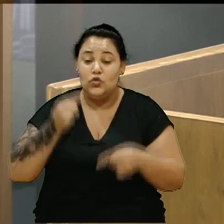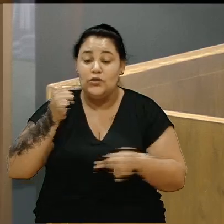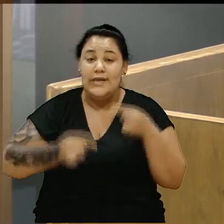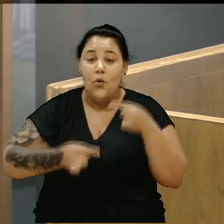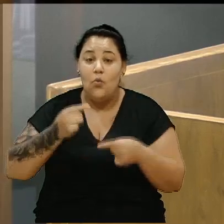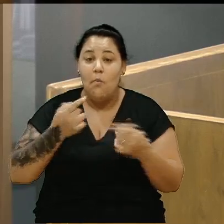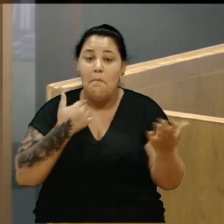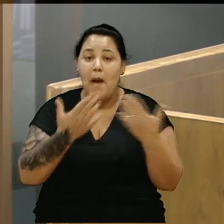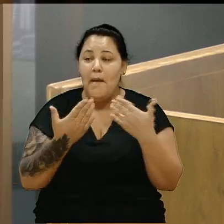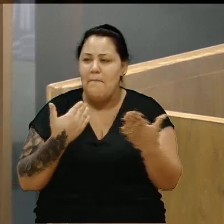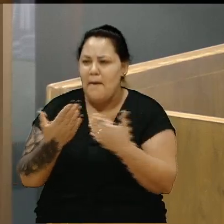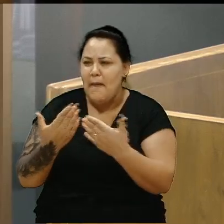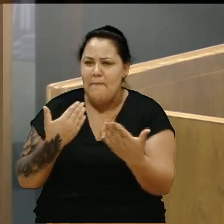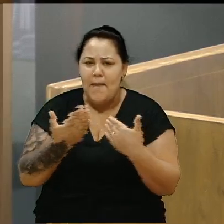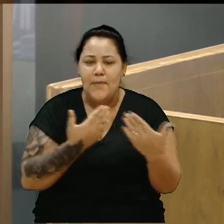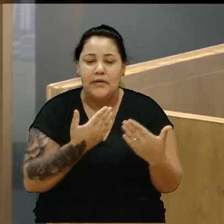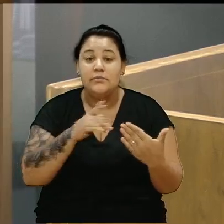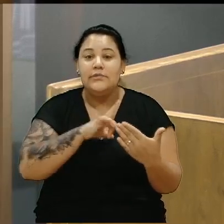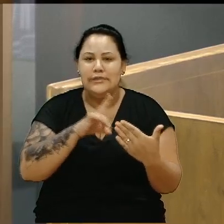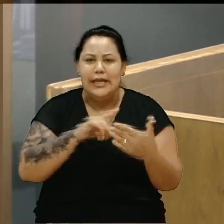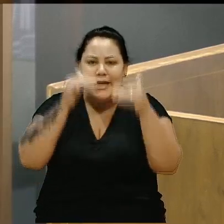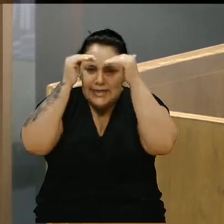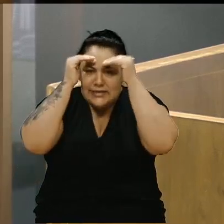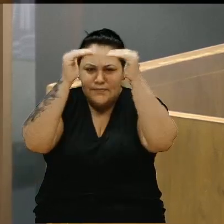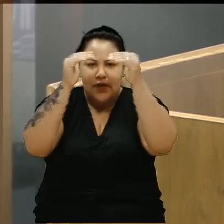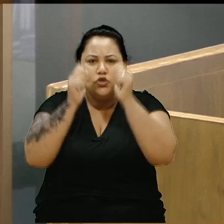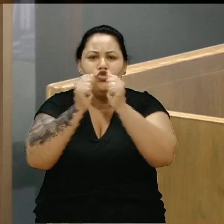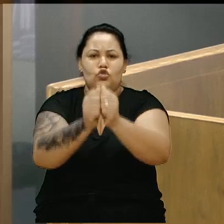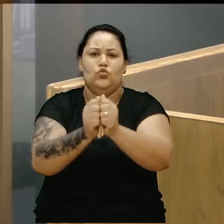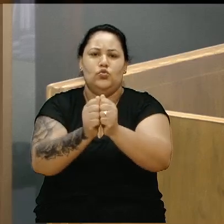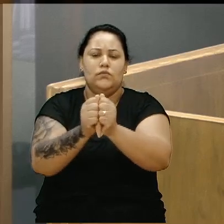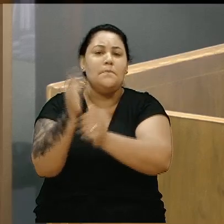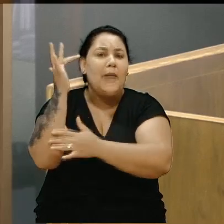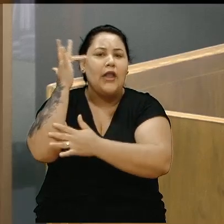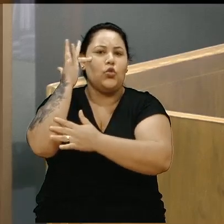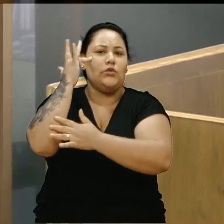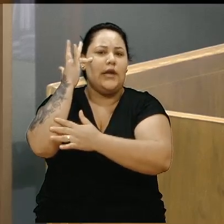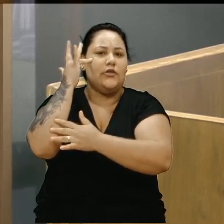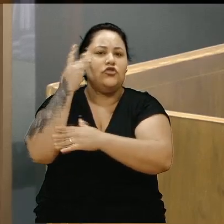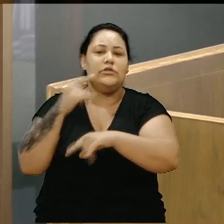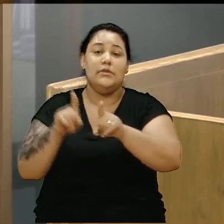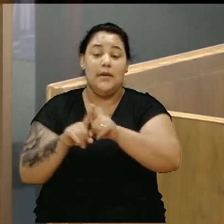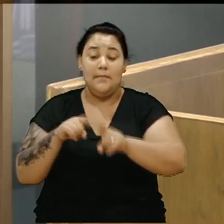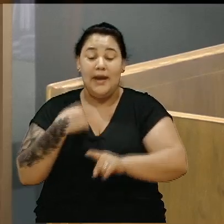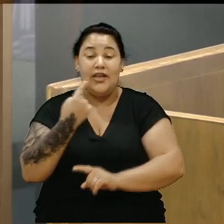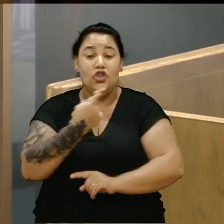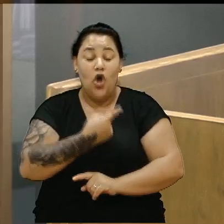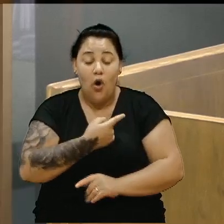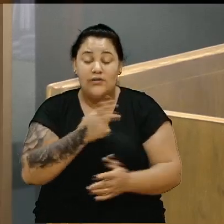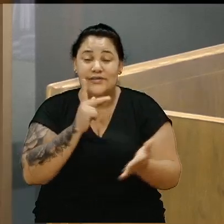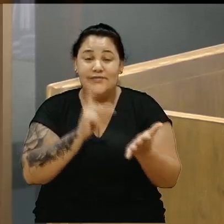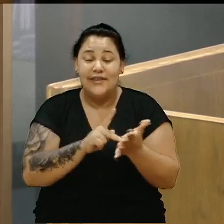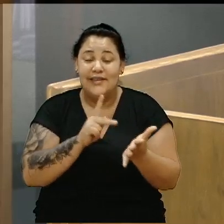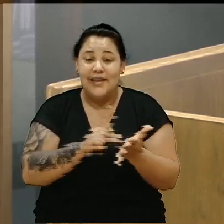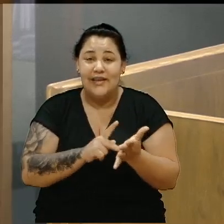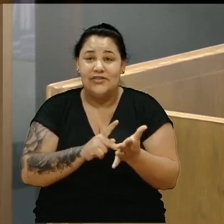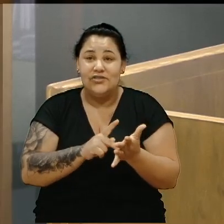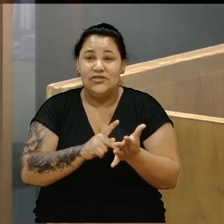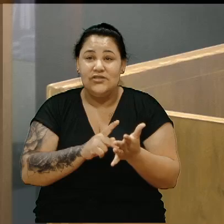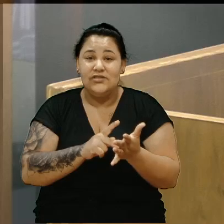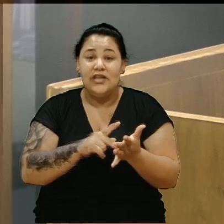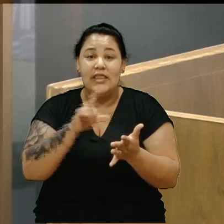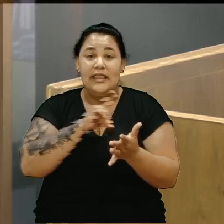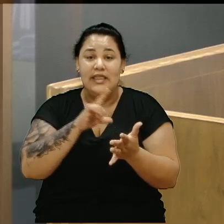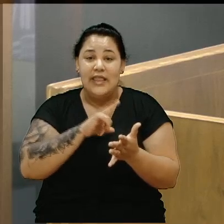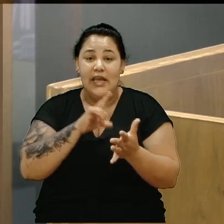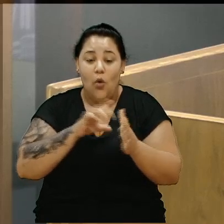debates respeitosos, debates maduros, para que nós, de fato, sejamos essa caixa de